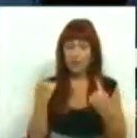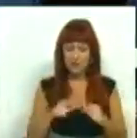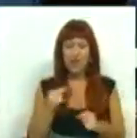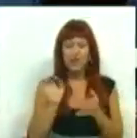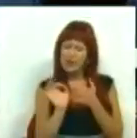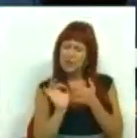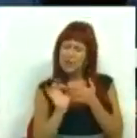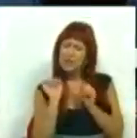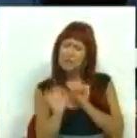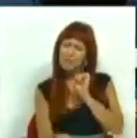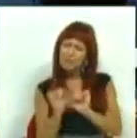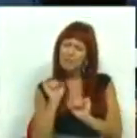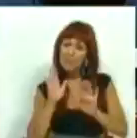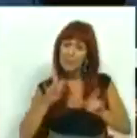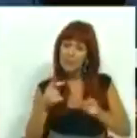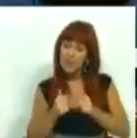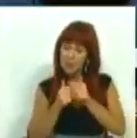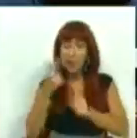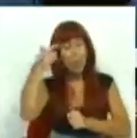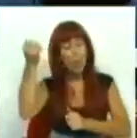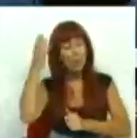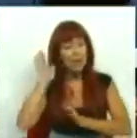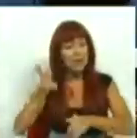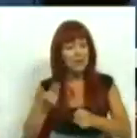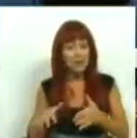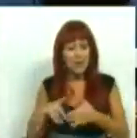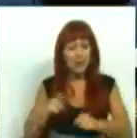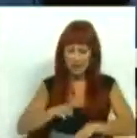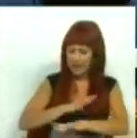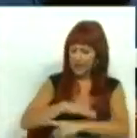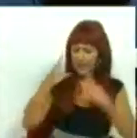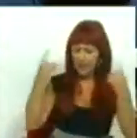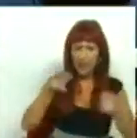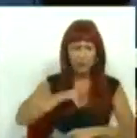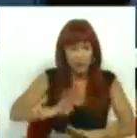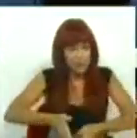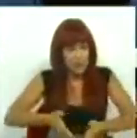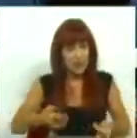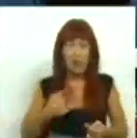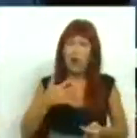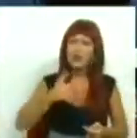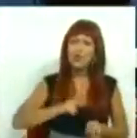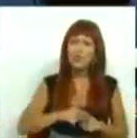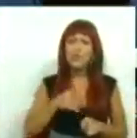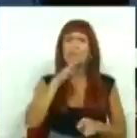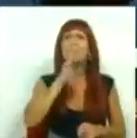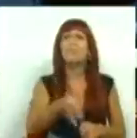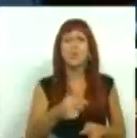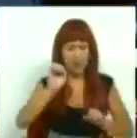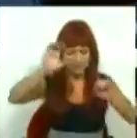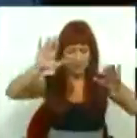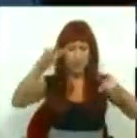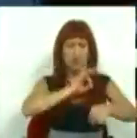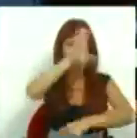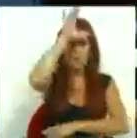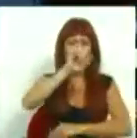têm especificidades próprias que devem ser compreendidas dentro da administração pública portuguesa, gostaríamos de transmitir, em primeiro